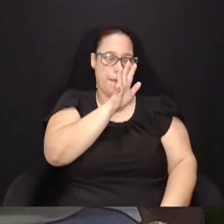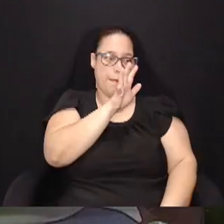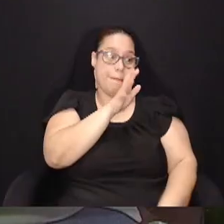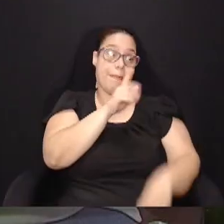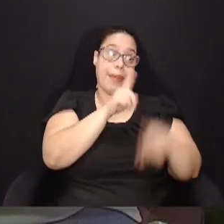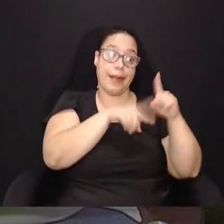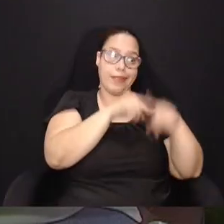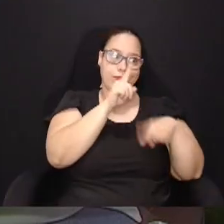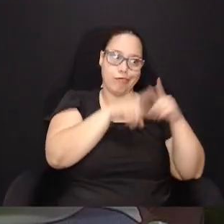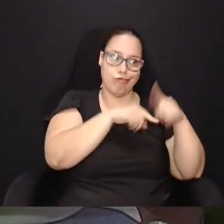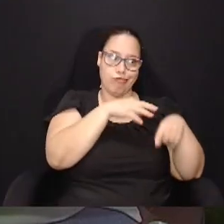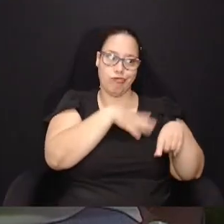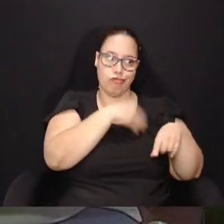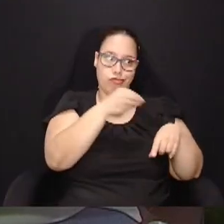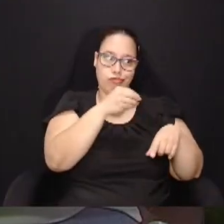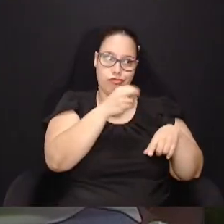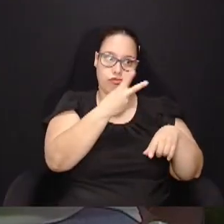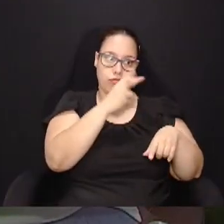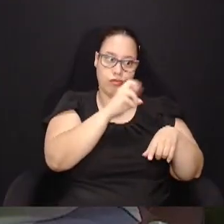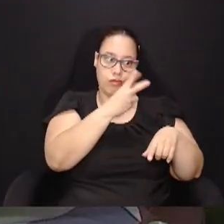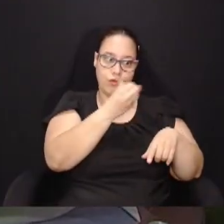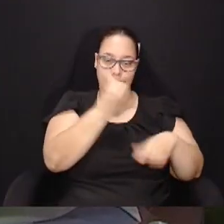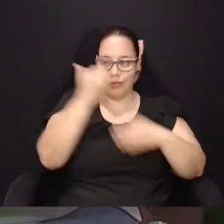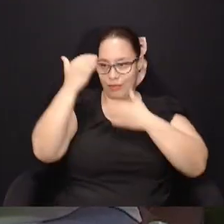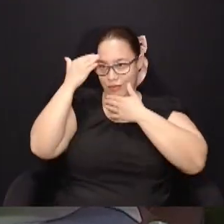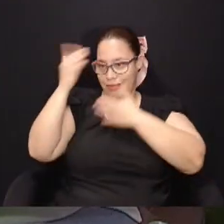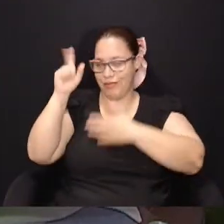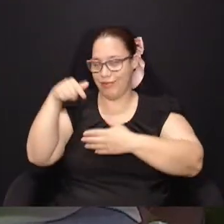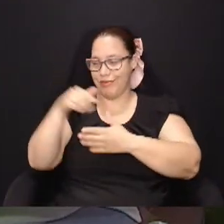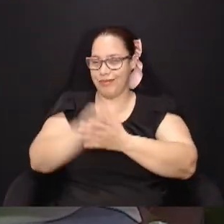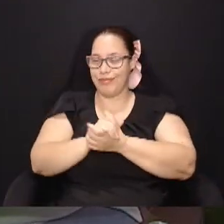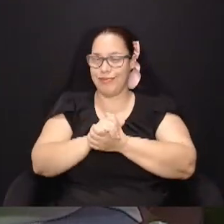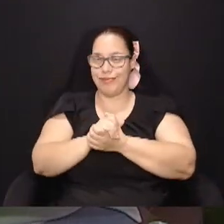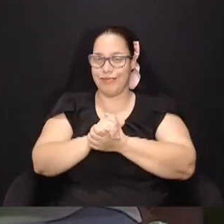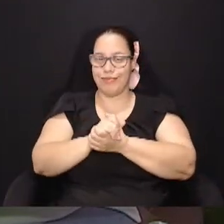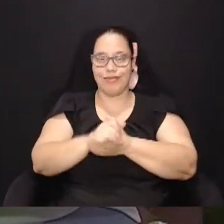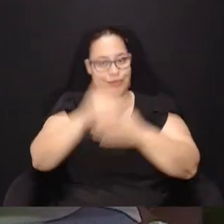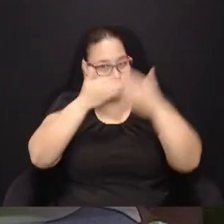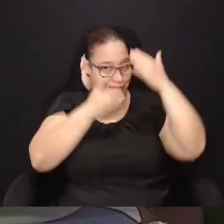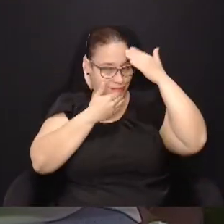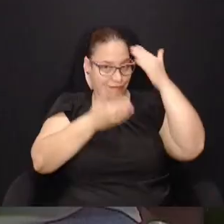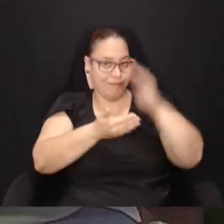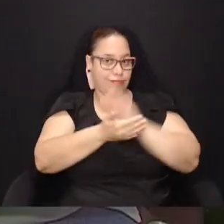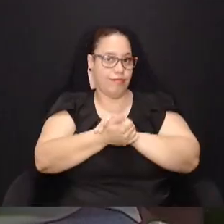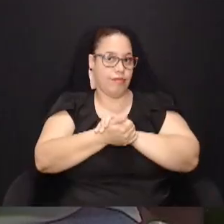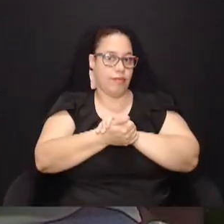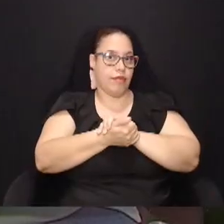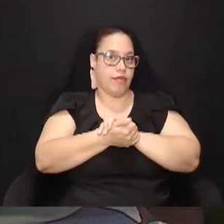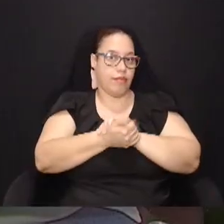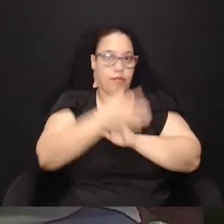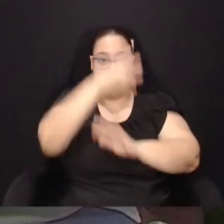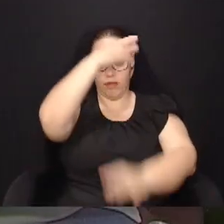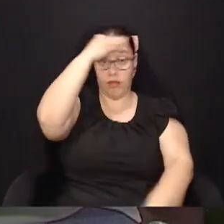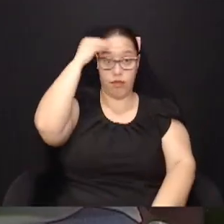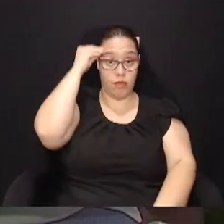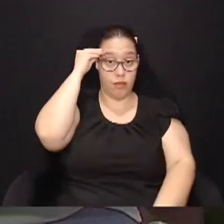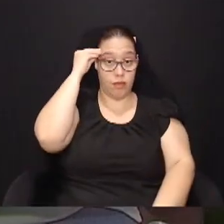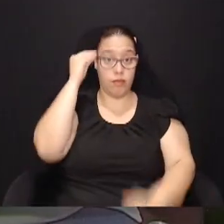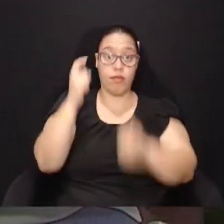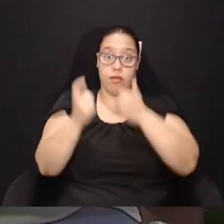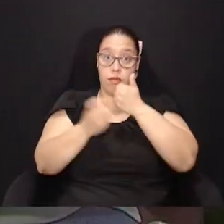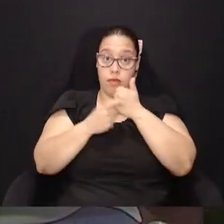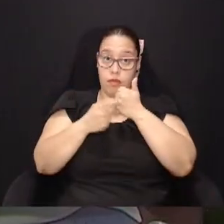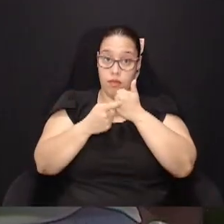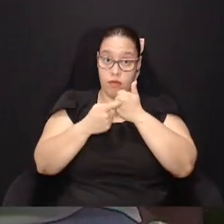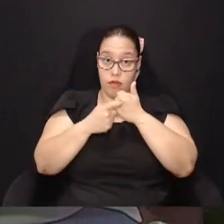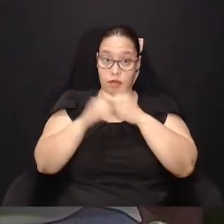ano de 2026. Muito obrigado, viu? É isso aí, bom início de ano. Obrigado, Eli. E pessoal, ó, não se esqueça de acompanhar a gente no YouTube, onde lá tem toda a